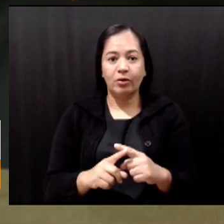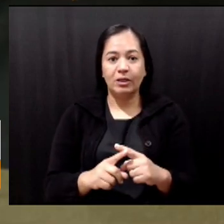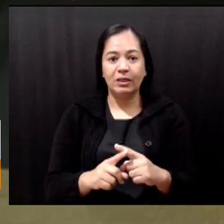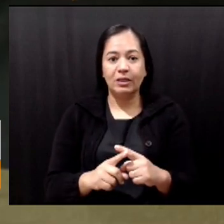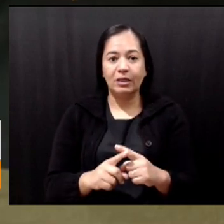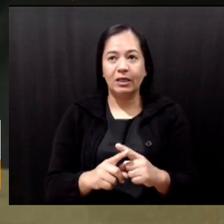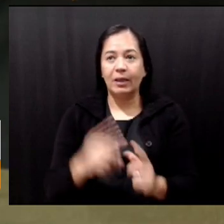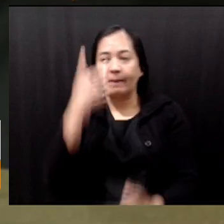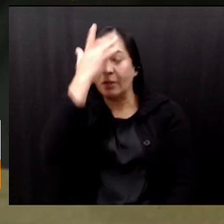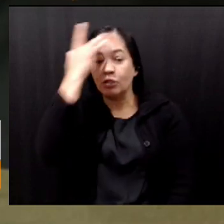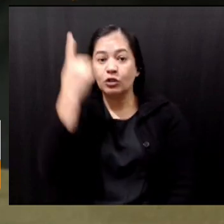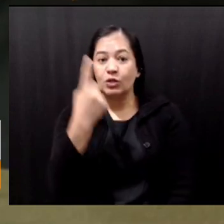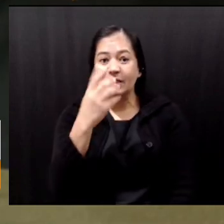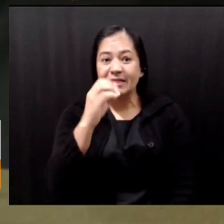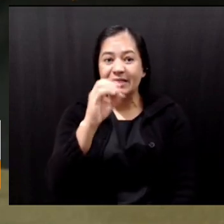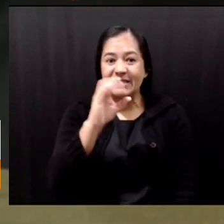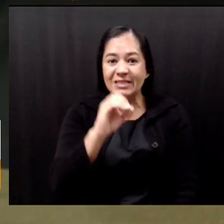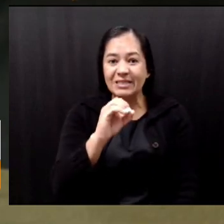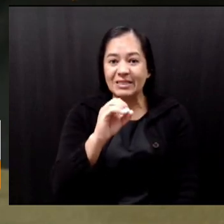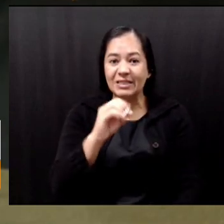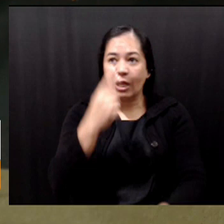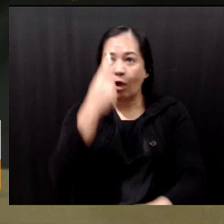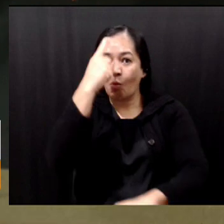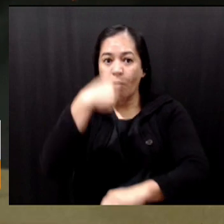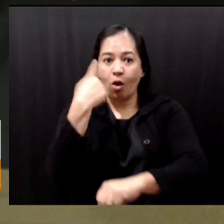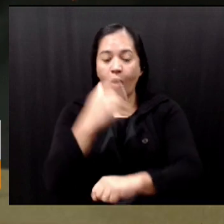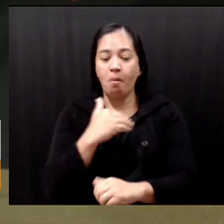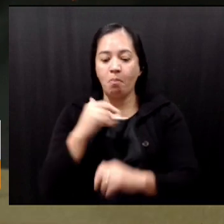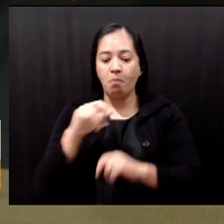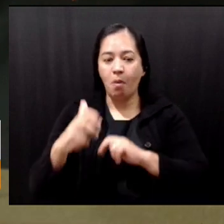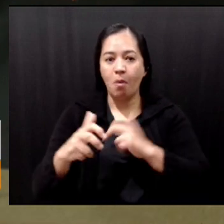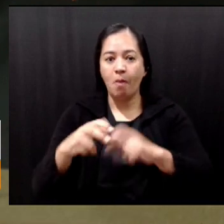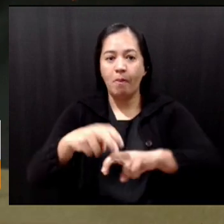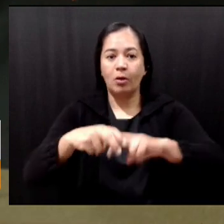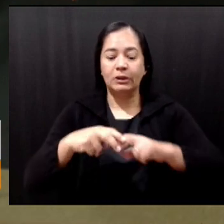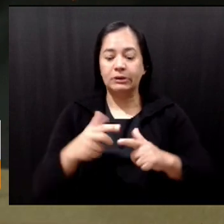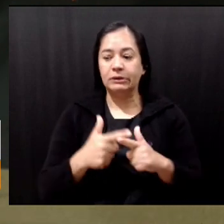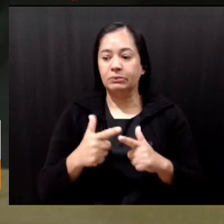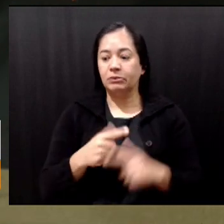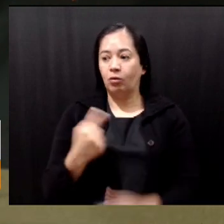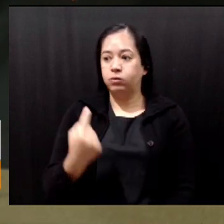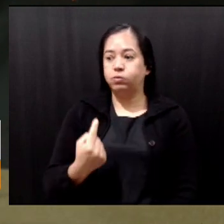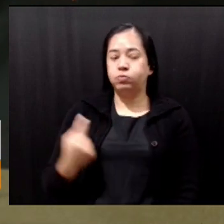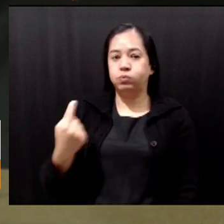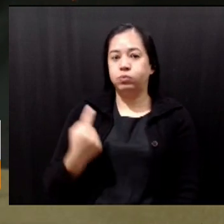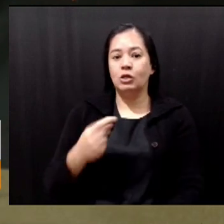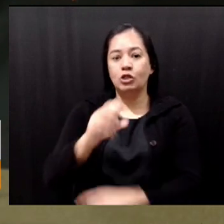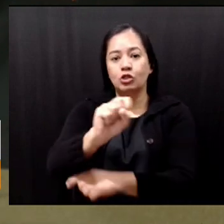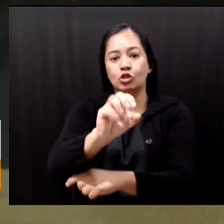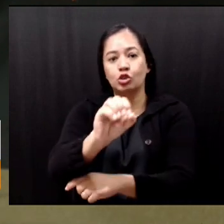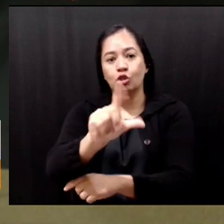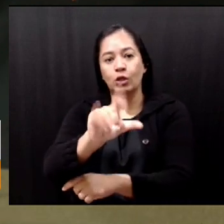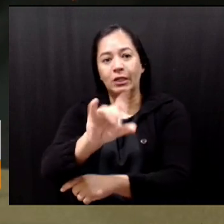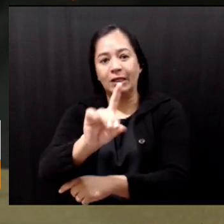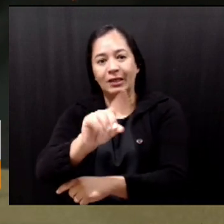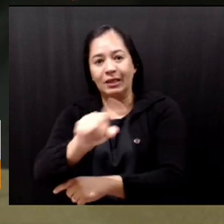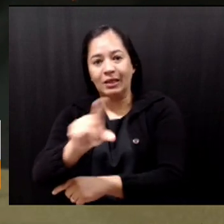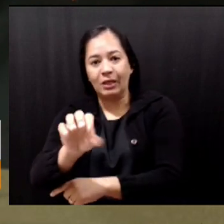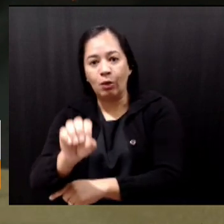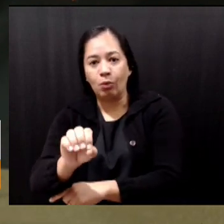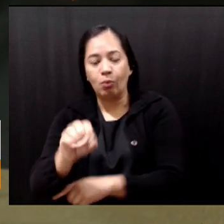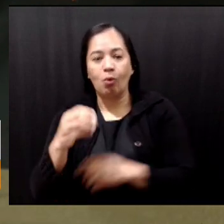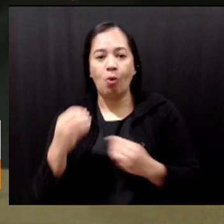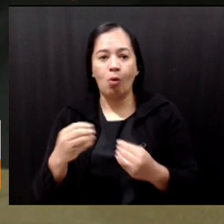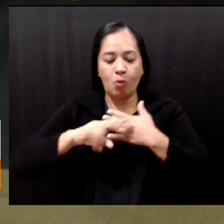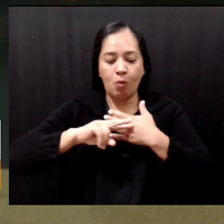a cada hora por causas ligadas ao problema. O estudo divulgou um panorama global inédito sobre os impactos da